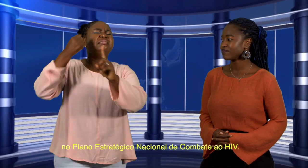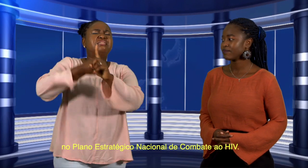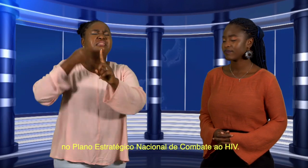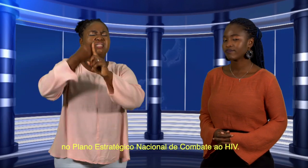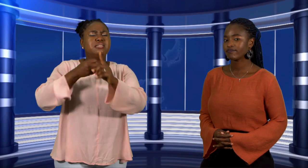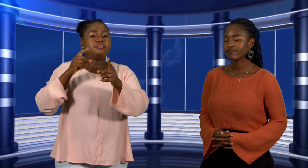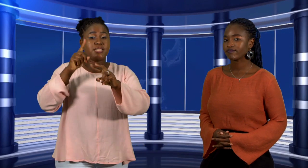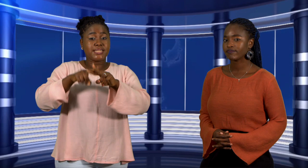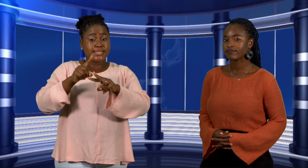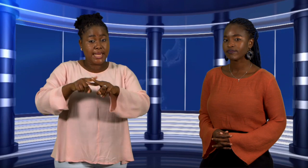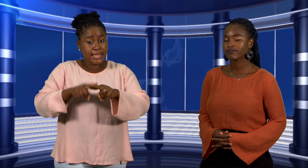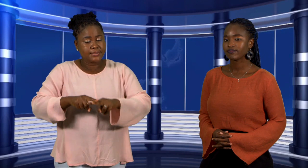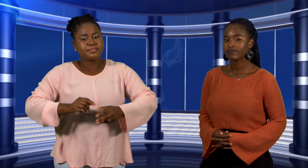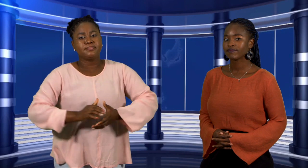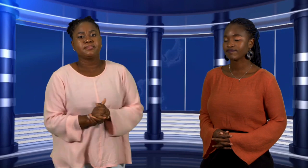HIV.